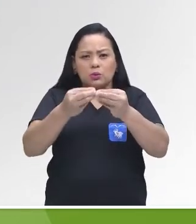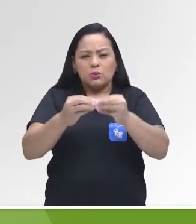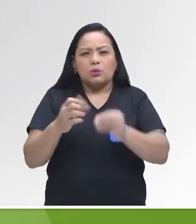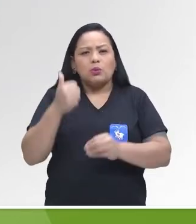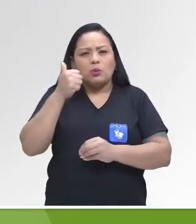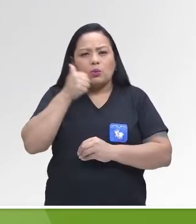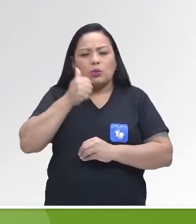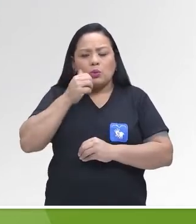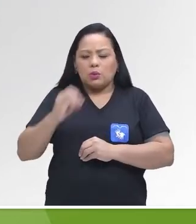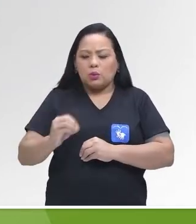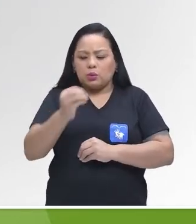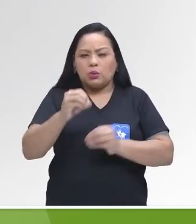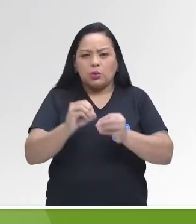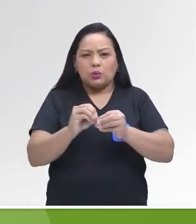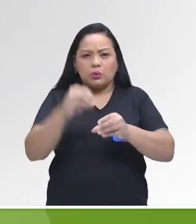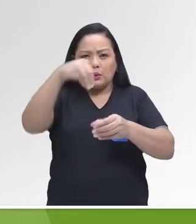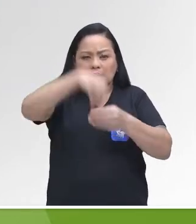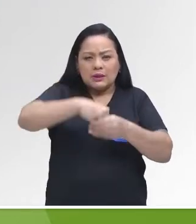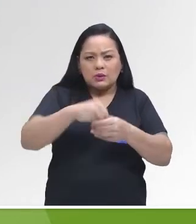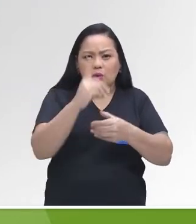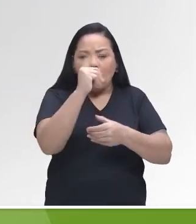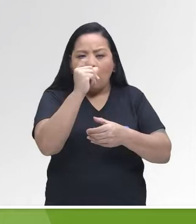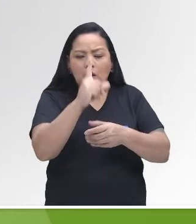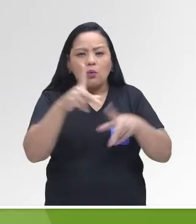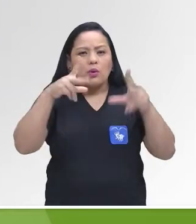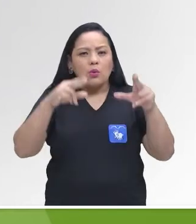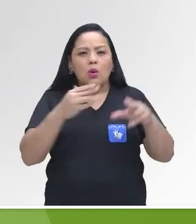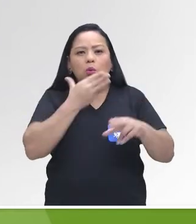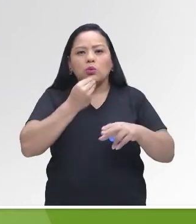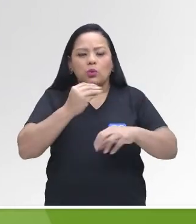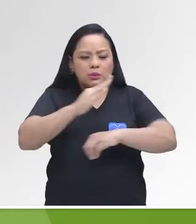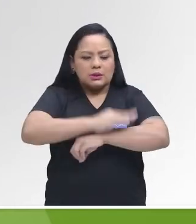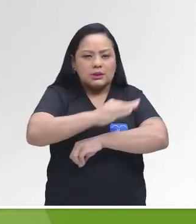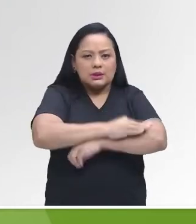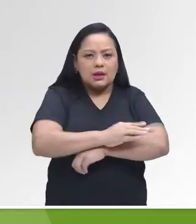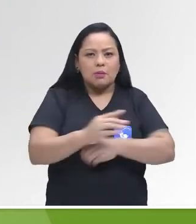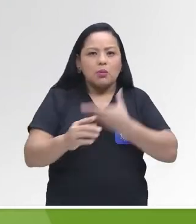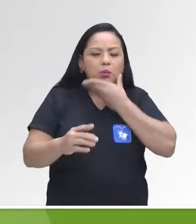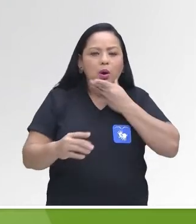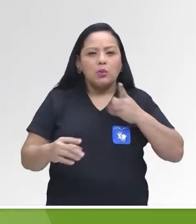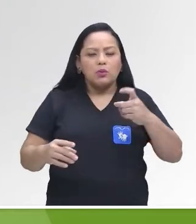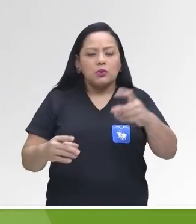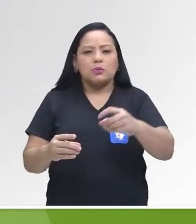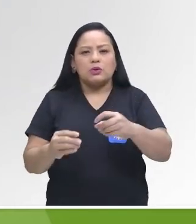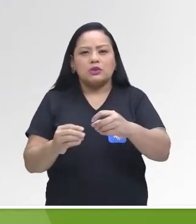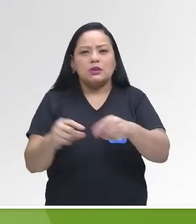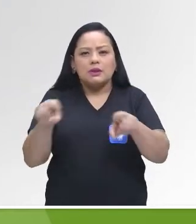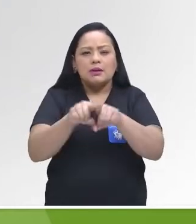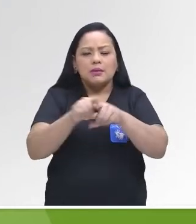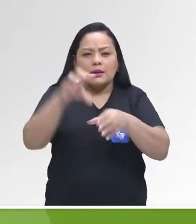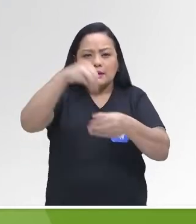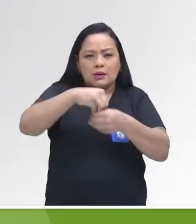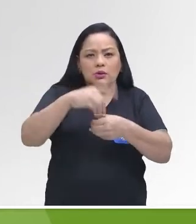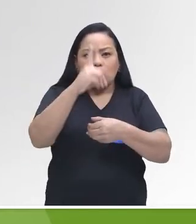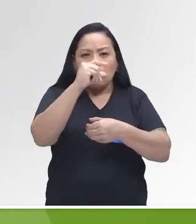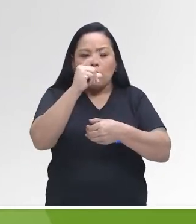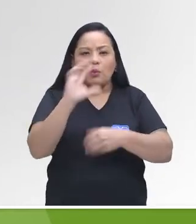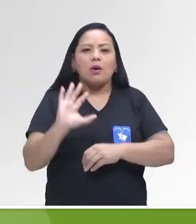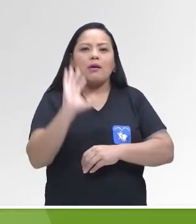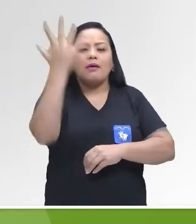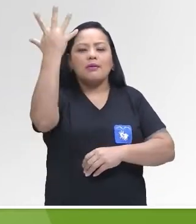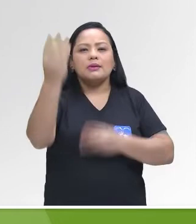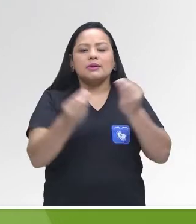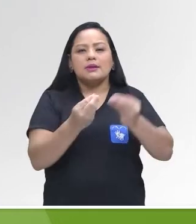na água, o macho ao mesmo tempo coloca os espermatozoides para fora em cima dos óvulos. E ali já acontece